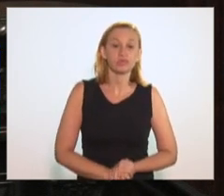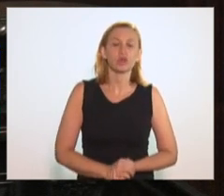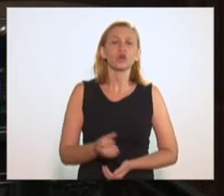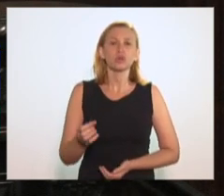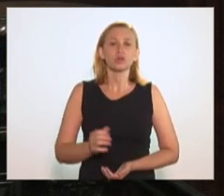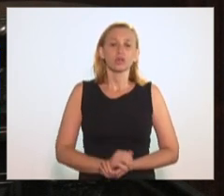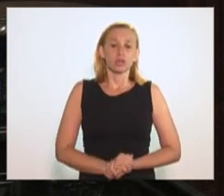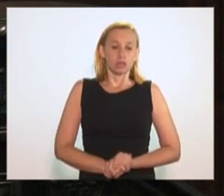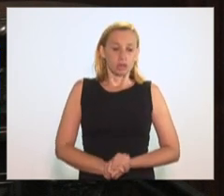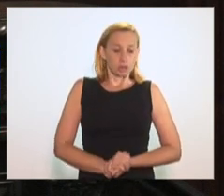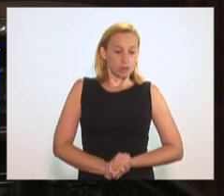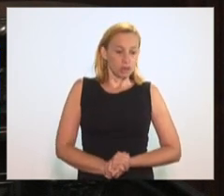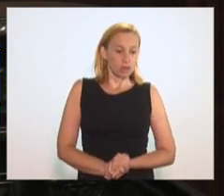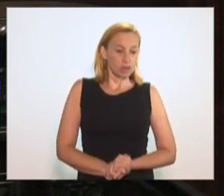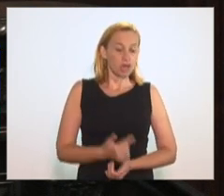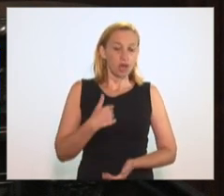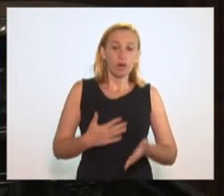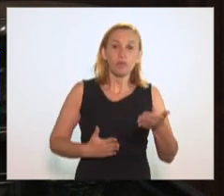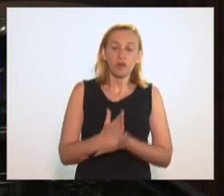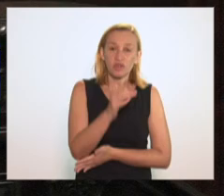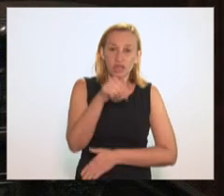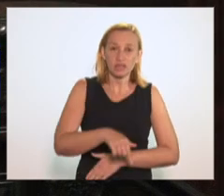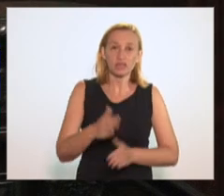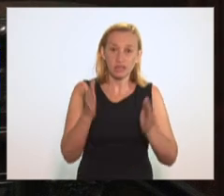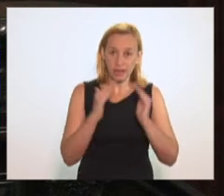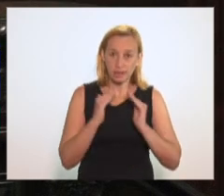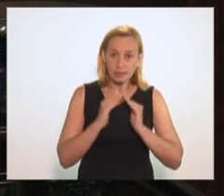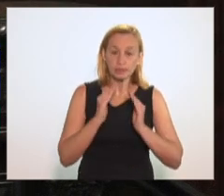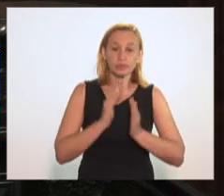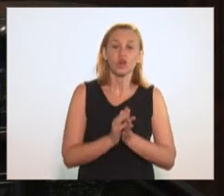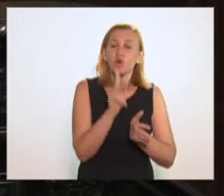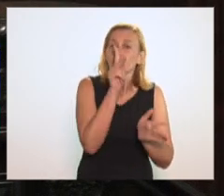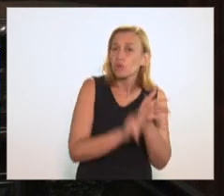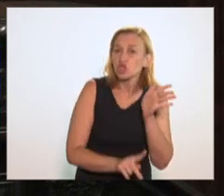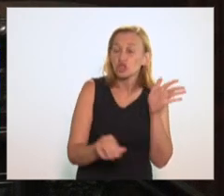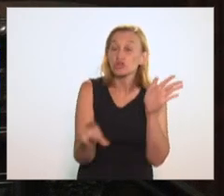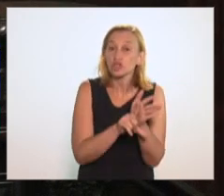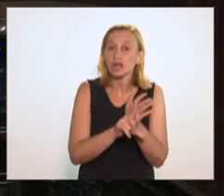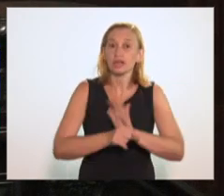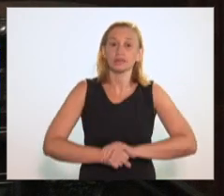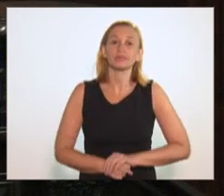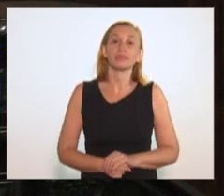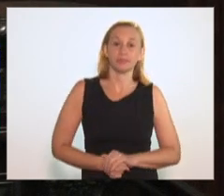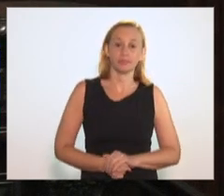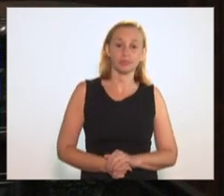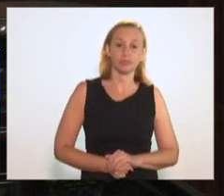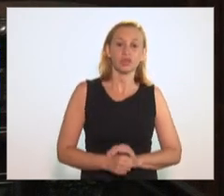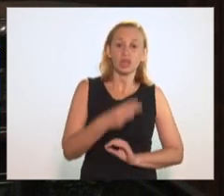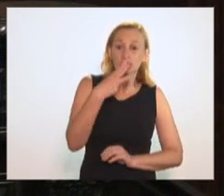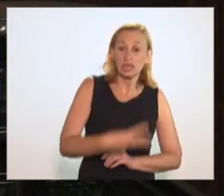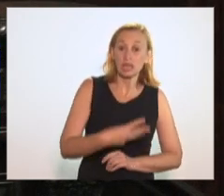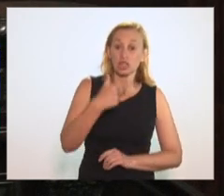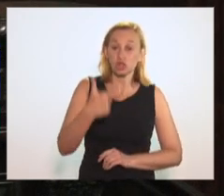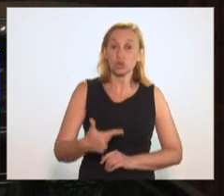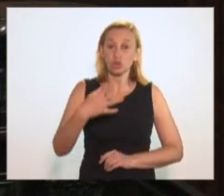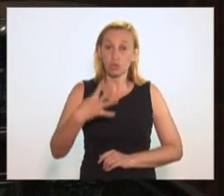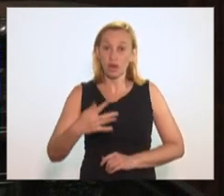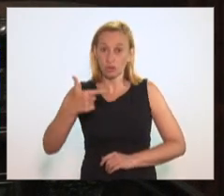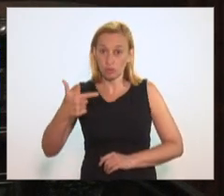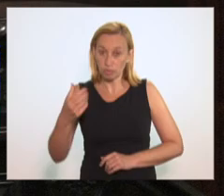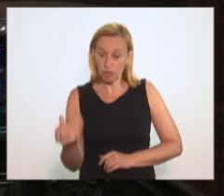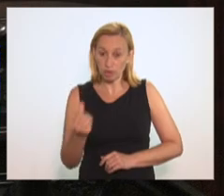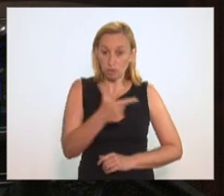Recentemente, eu aprovei aqui nessa Casa o projeto de lei 3.246 de